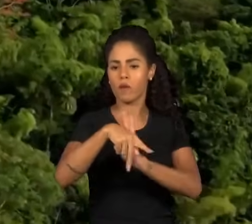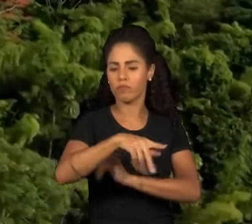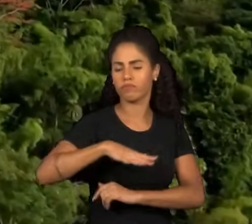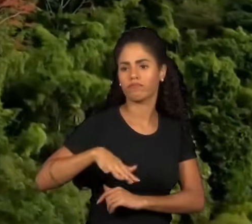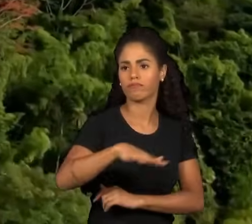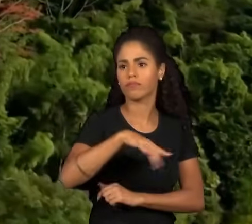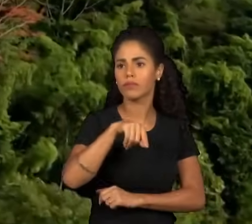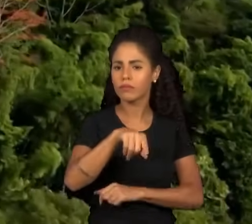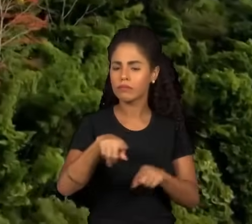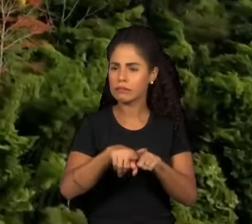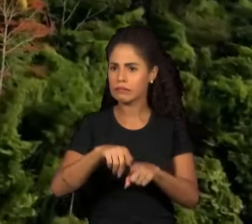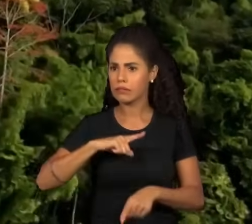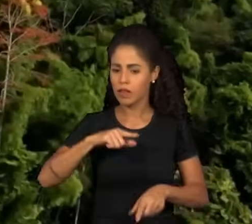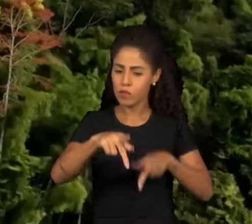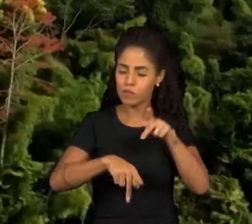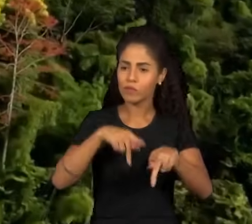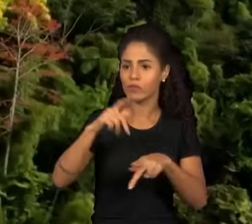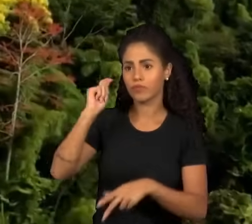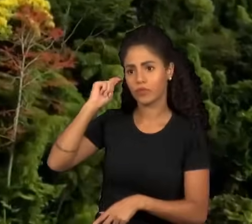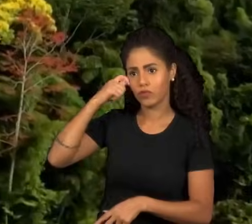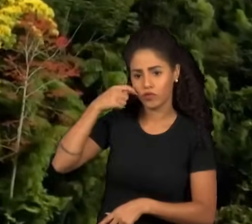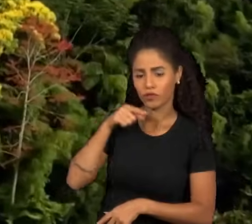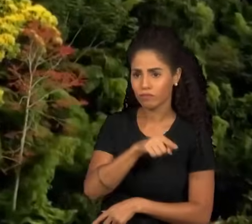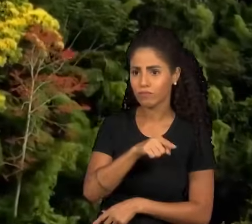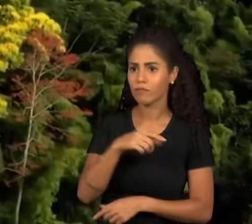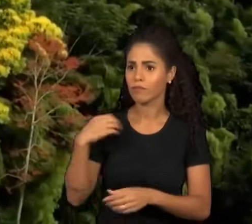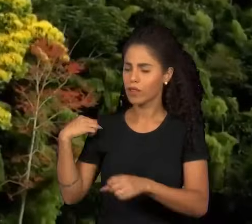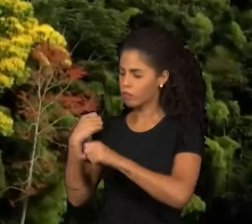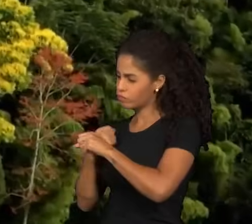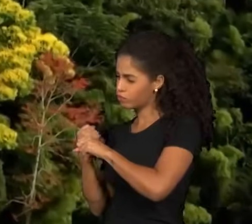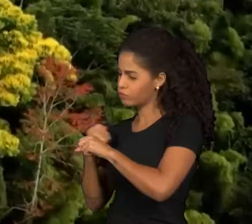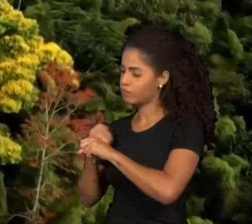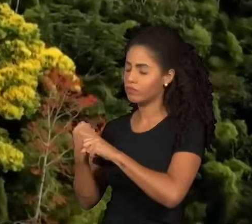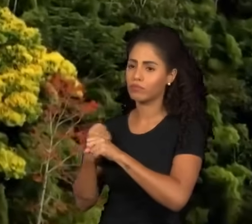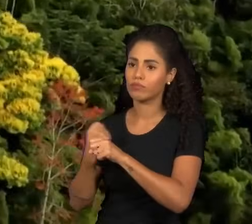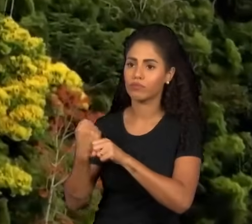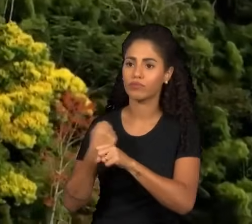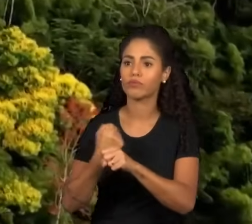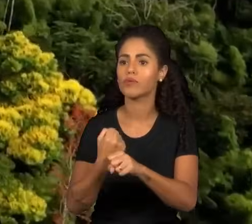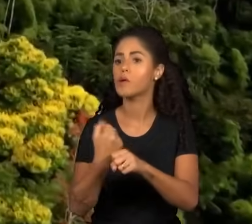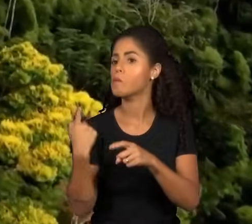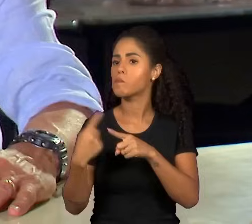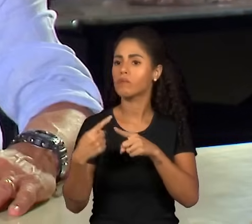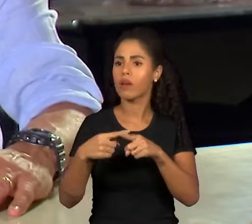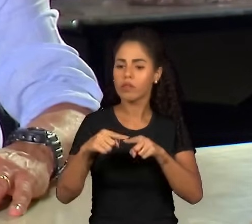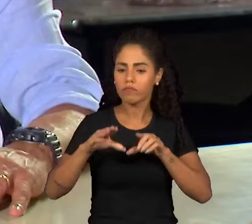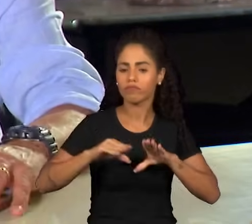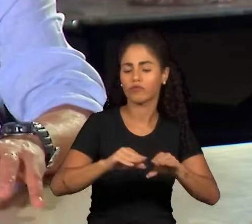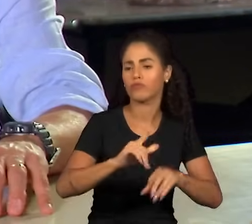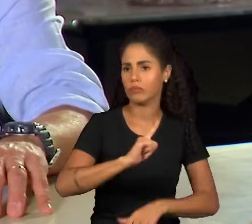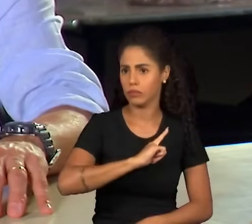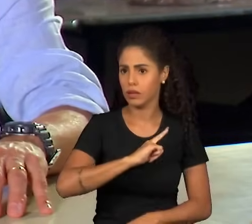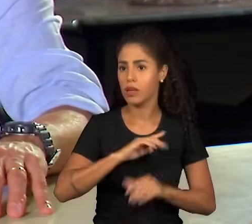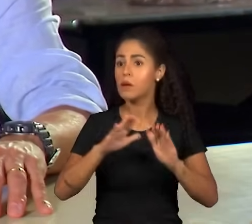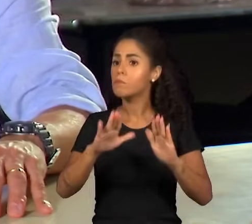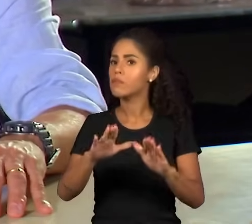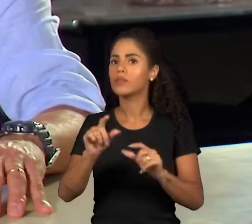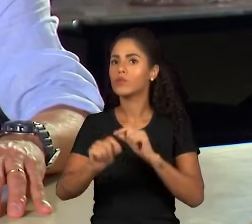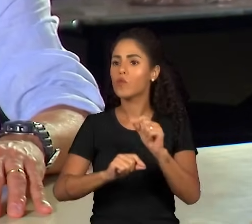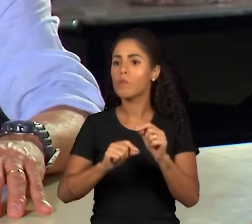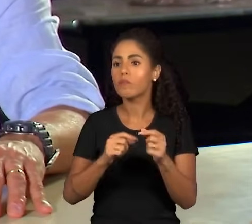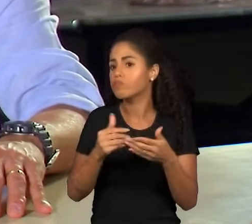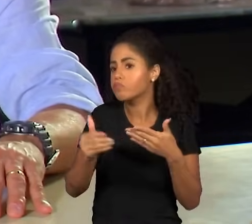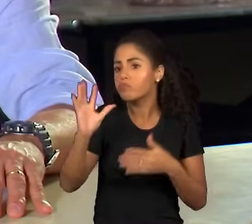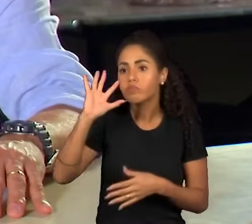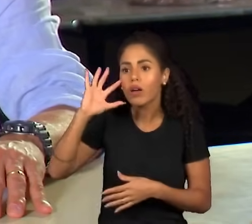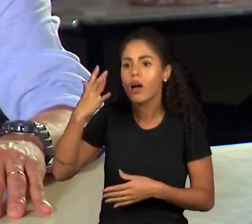da interação entre os povos indígenas e a natureza ao longo de milhares de anos. Tem outros exemplos desse tipo de modificação também. E que, portanto, qualquer solução para o